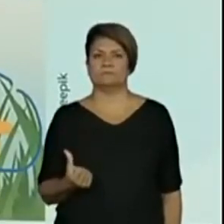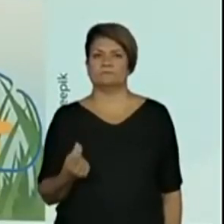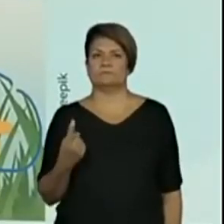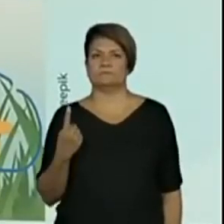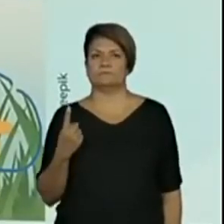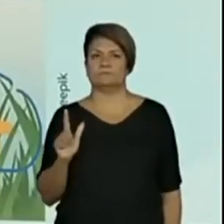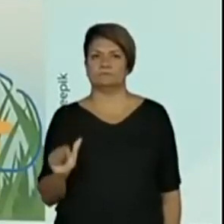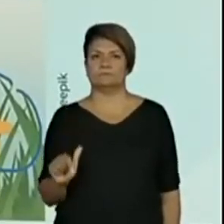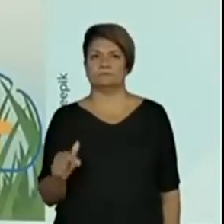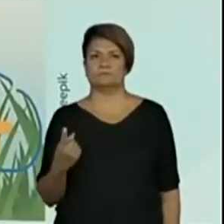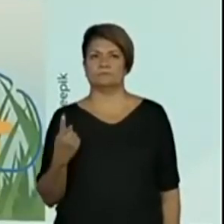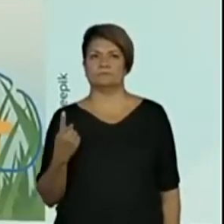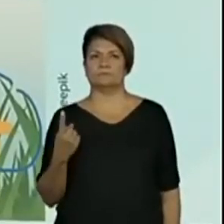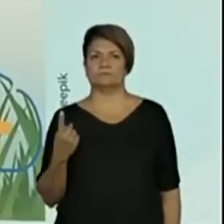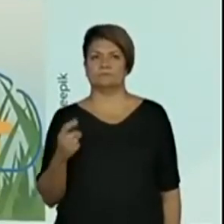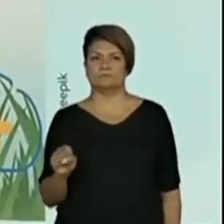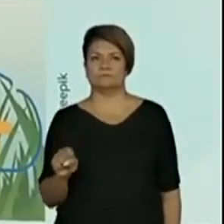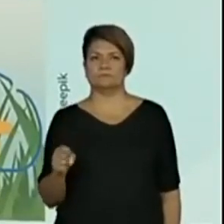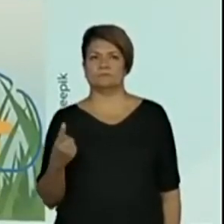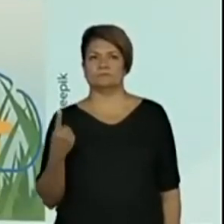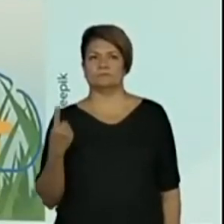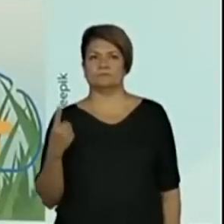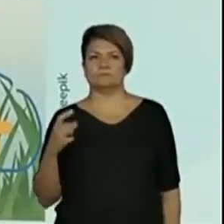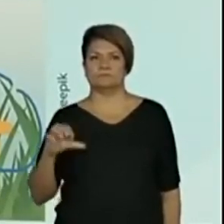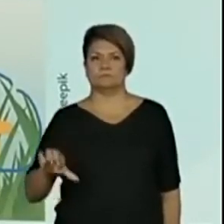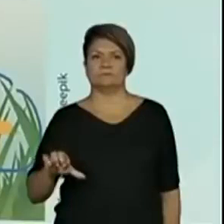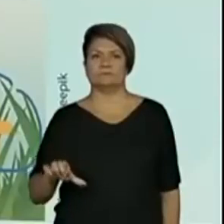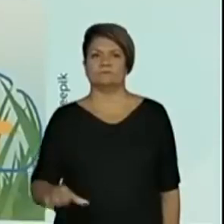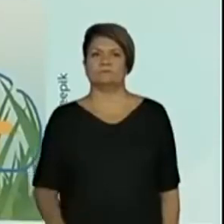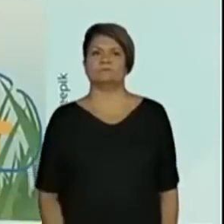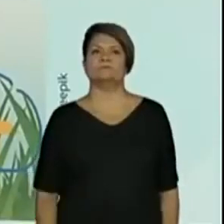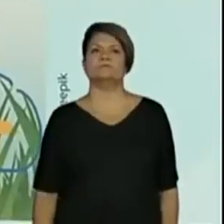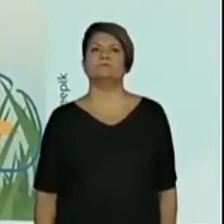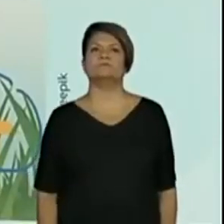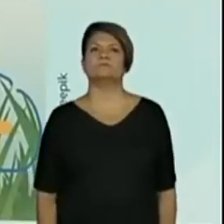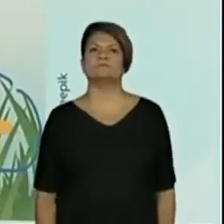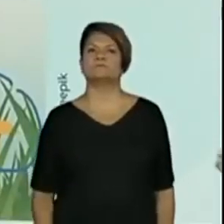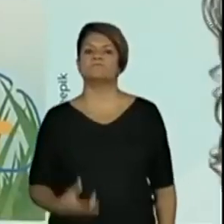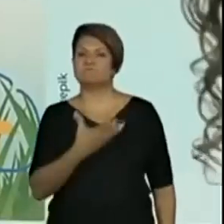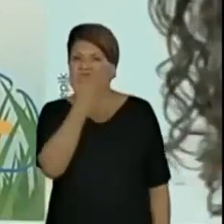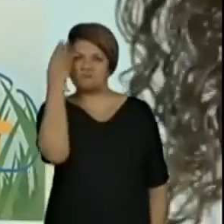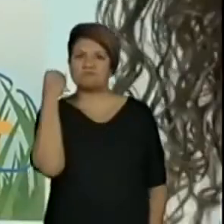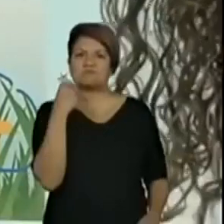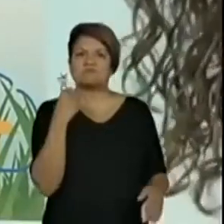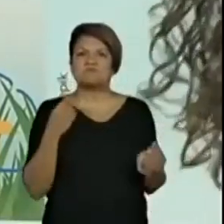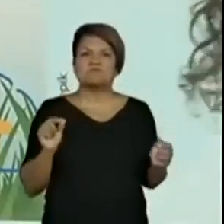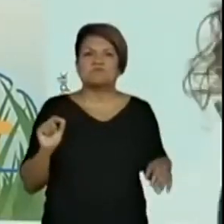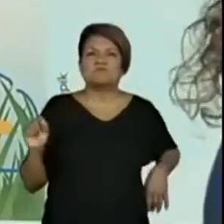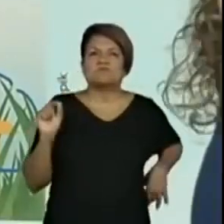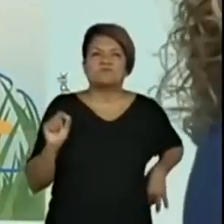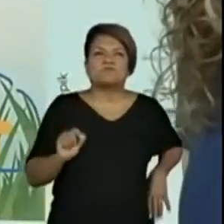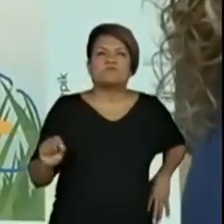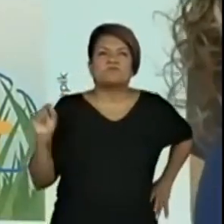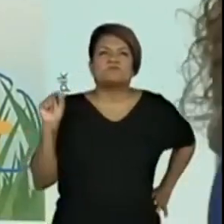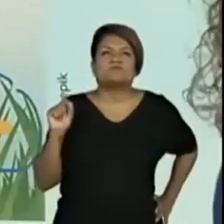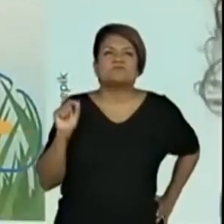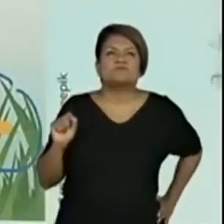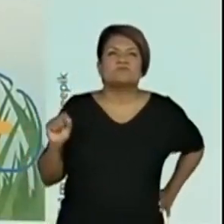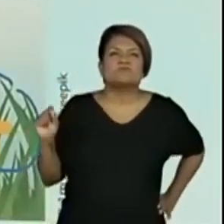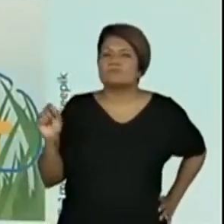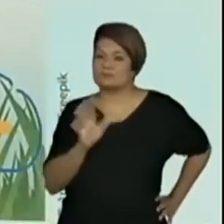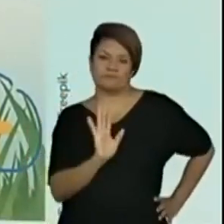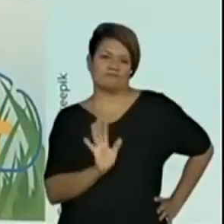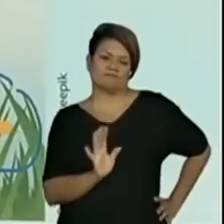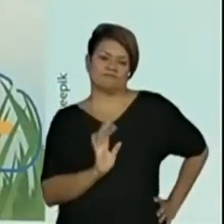16, 17, 18, 19. Esquecemos de alguma? Agora não. Ah,